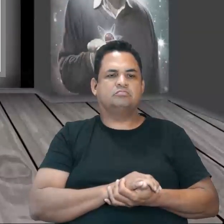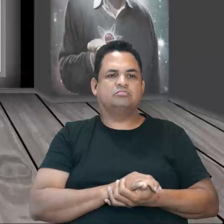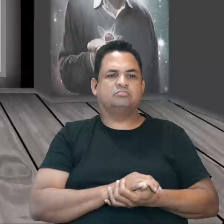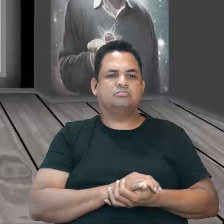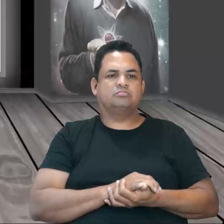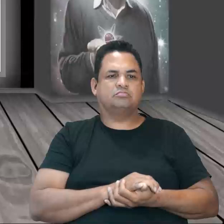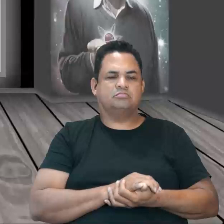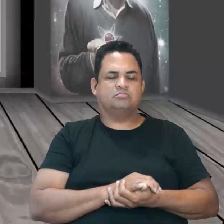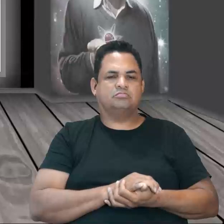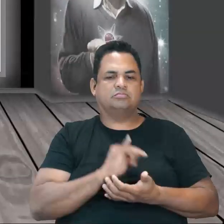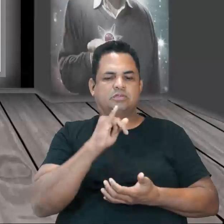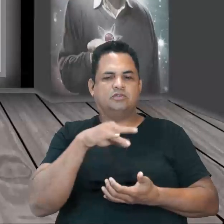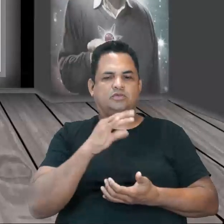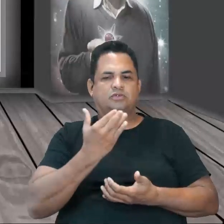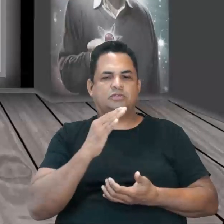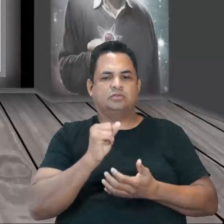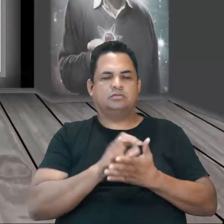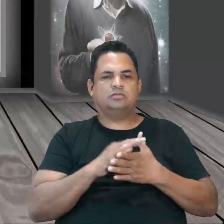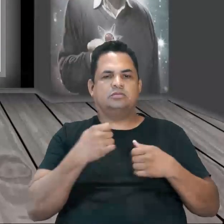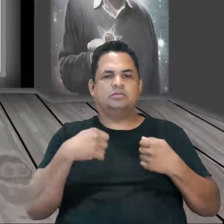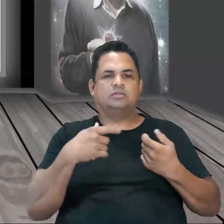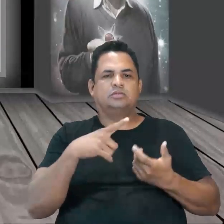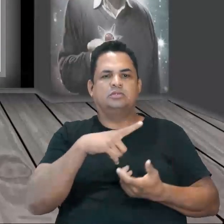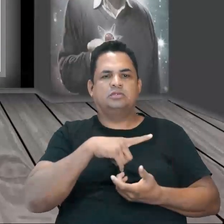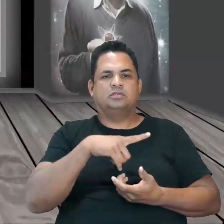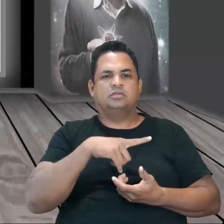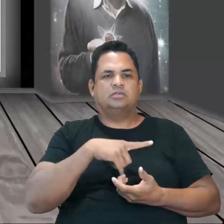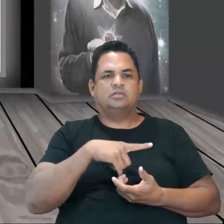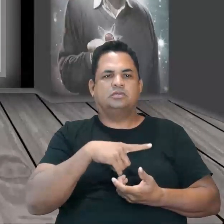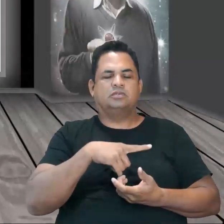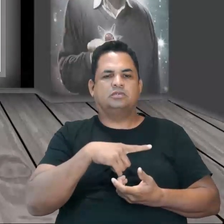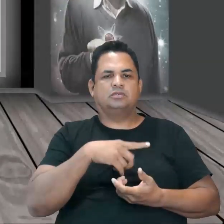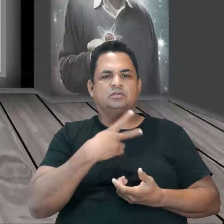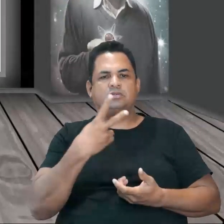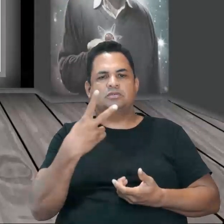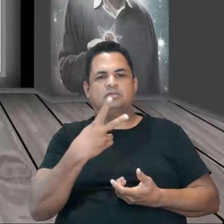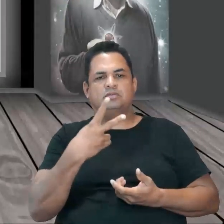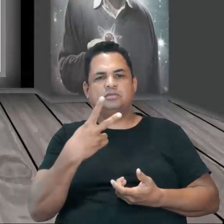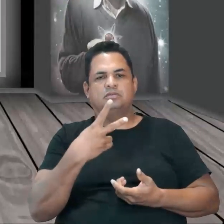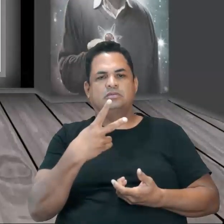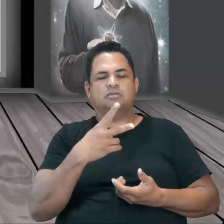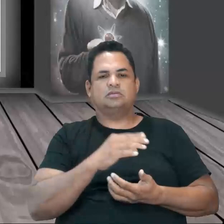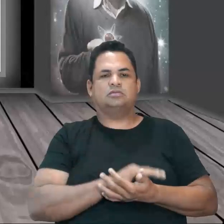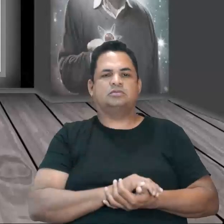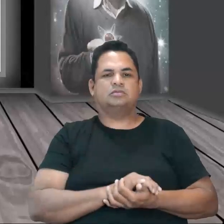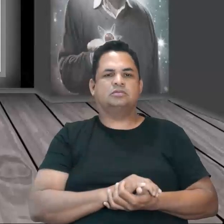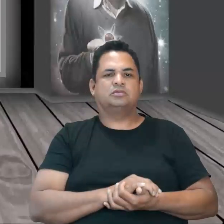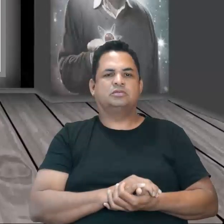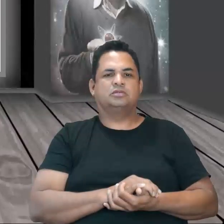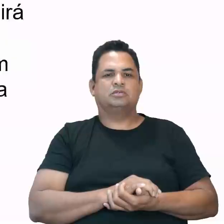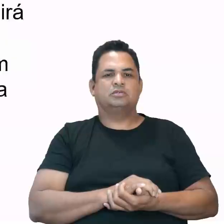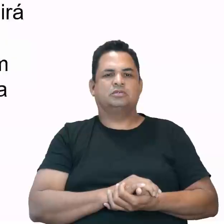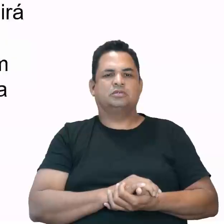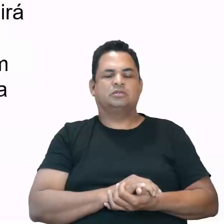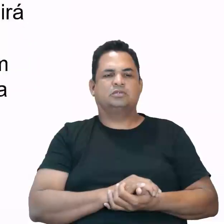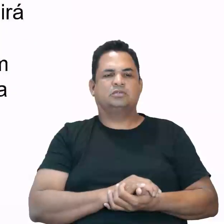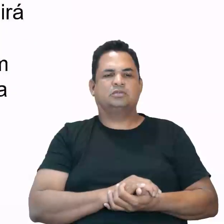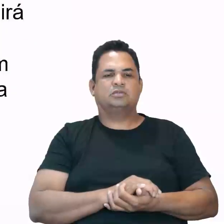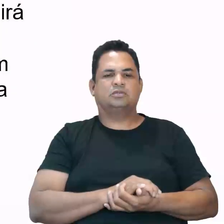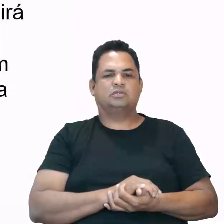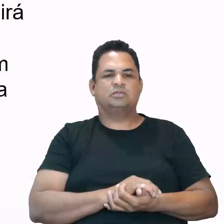pelo menos. E contato pode ter um carregado, pode ter os dois, vai ter a Pode ter os dois, né? Então, beleza. Justamente. Vamos lá, continuando.